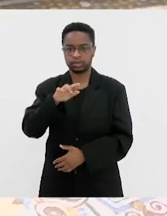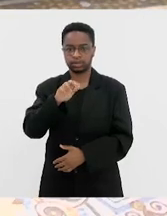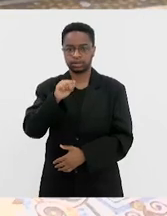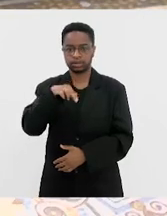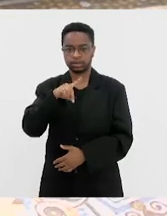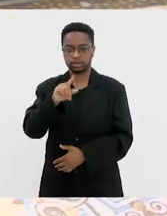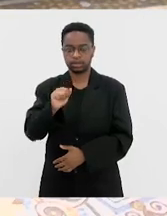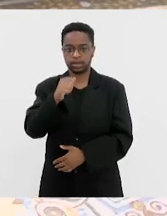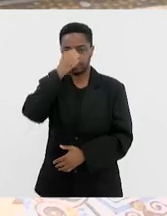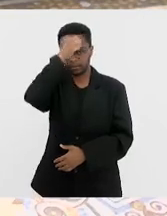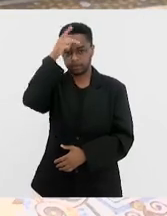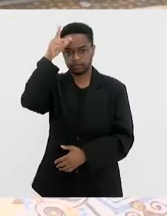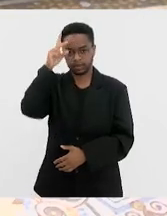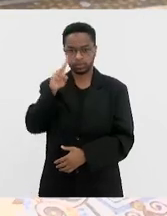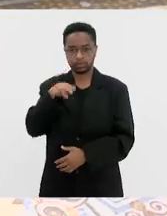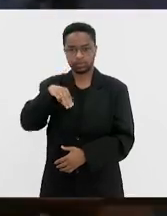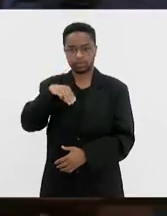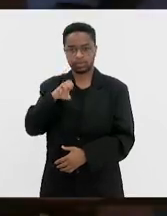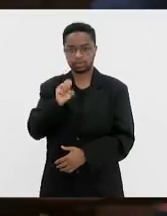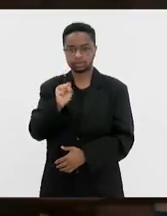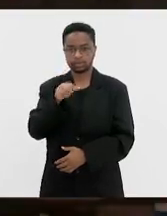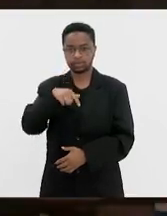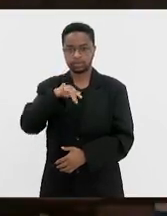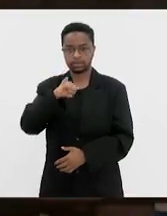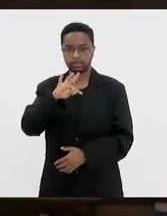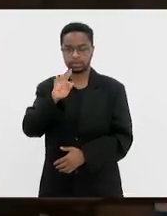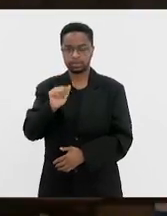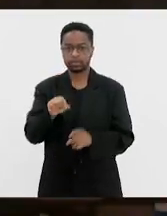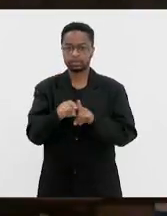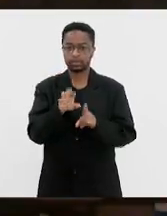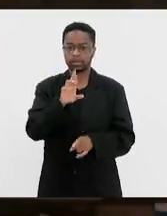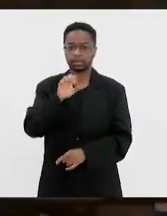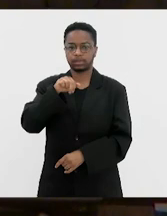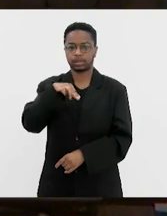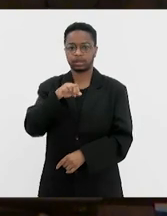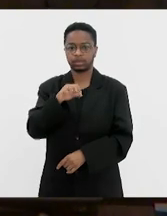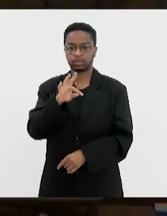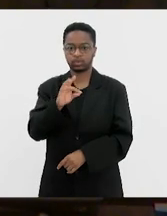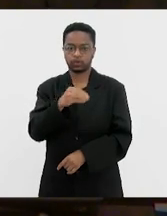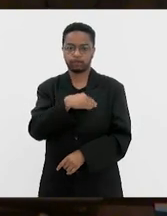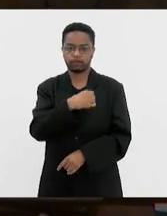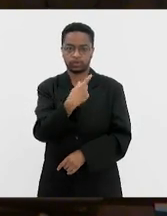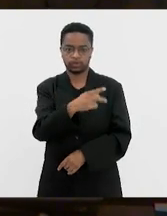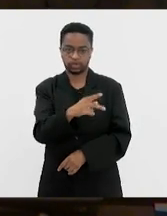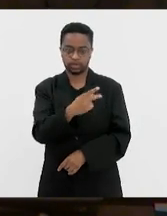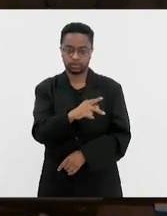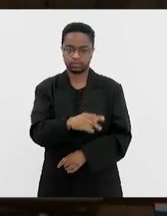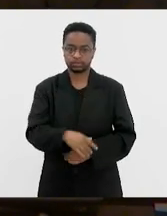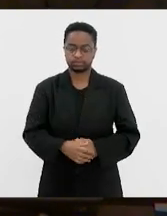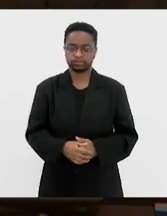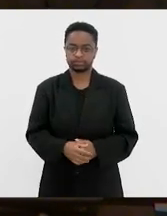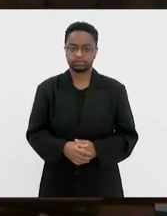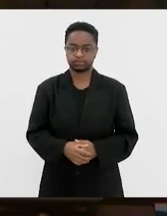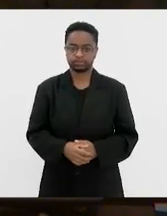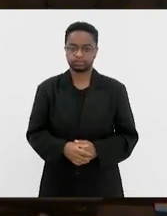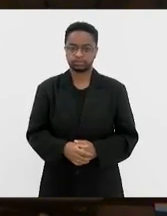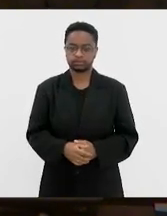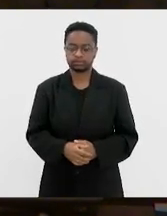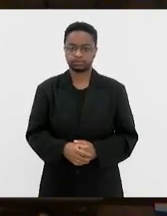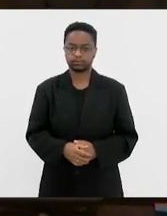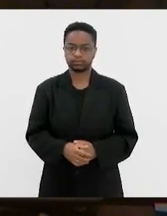prefeito de Mesquita, Renato Paixão, filho do homenageado Walter Paixão,